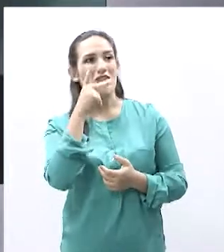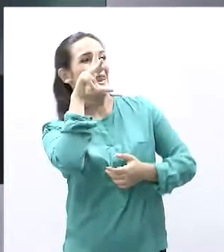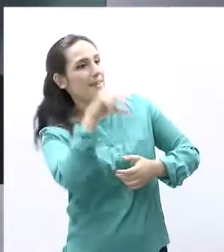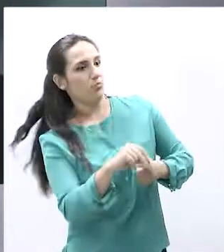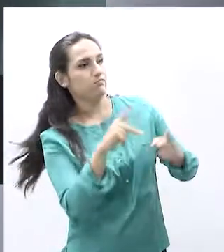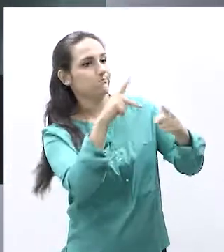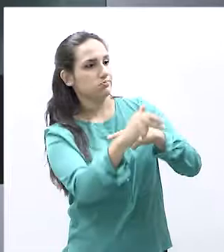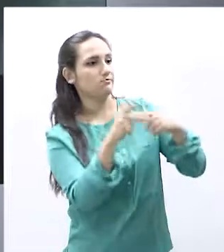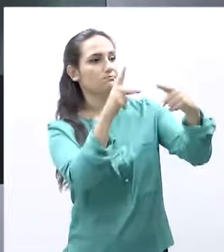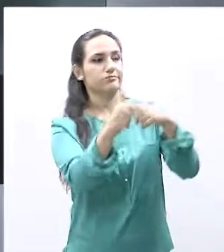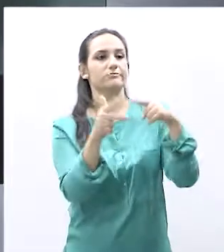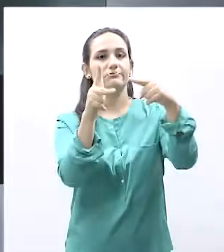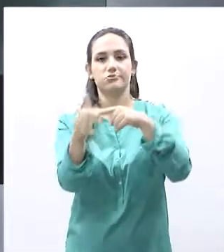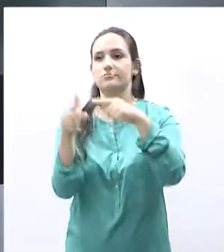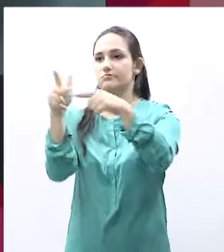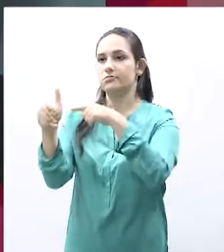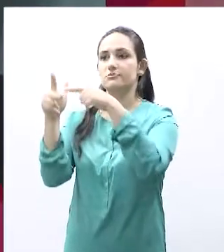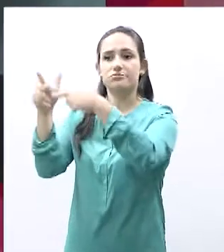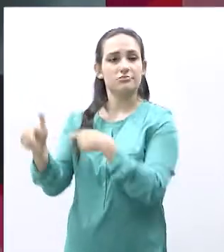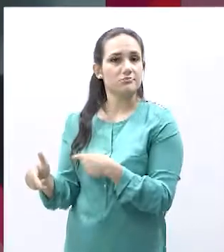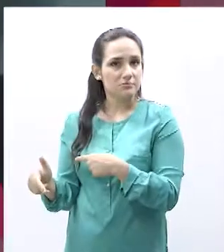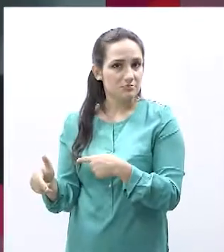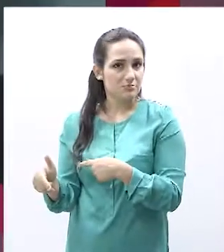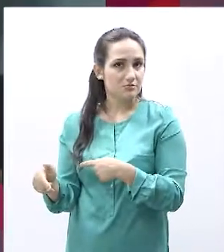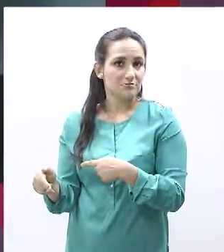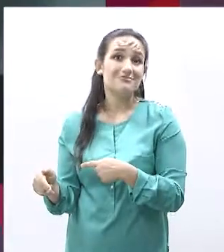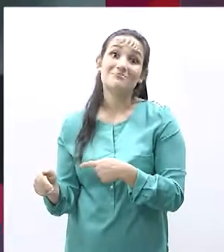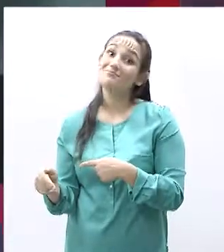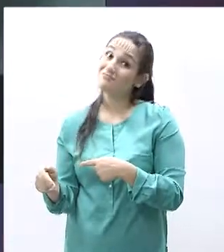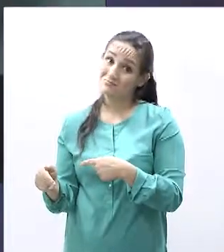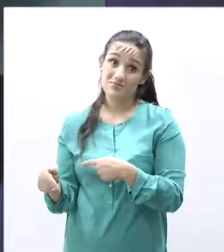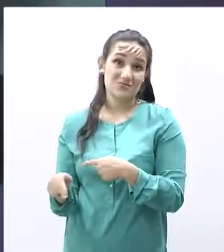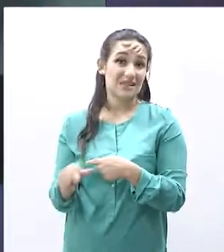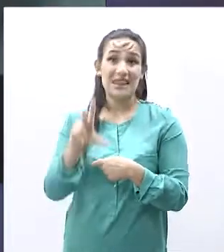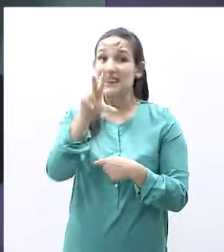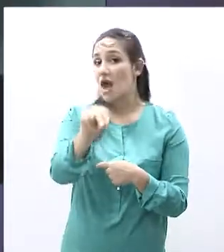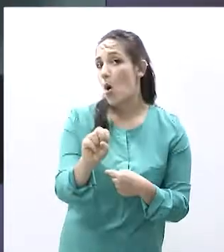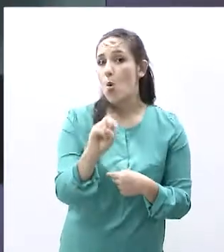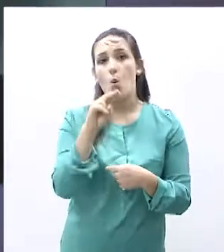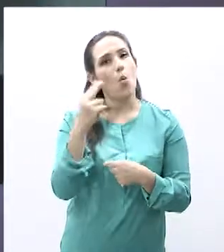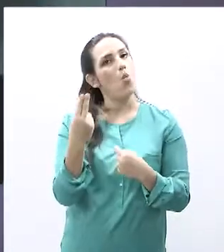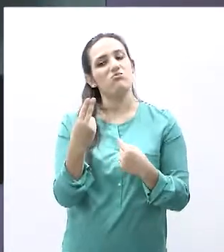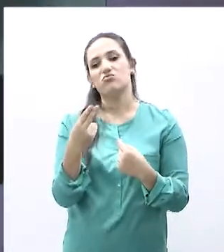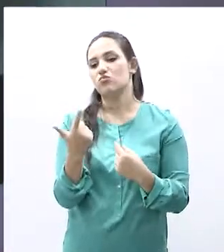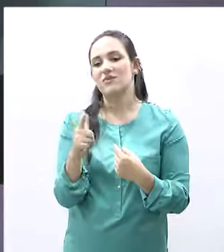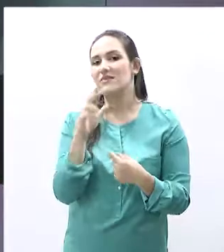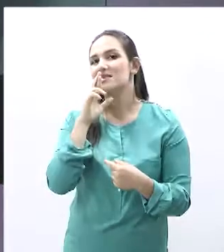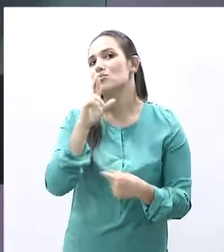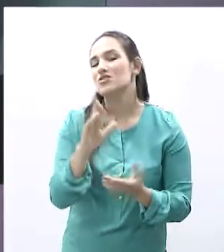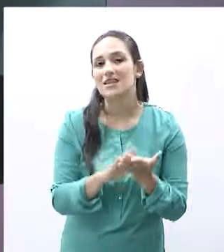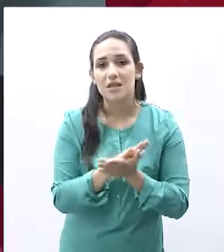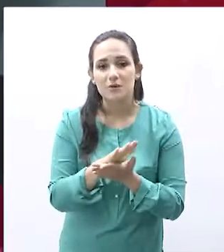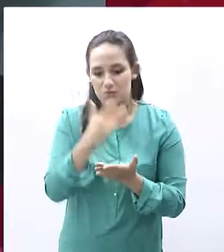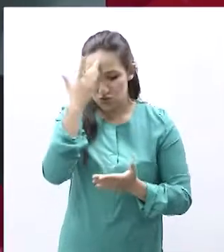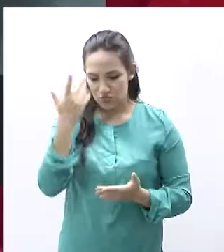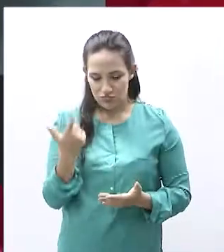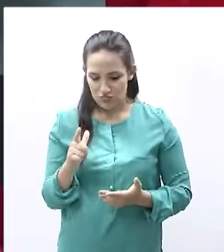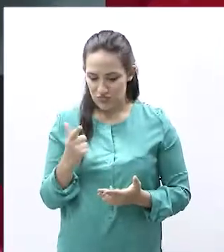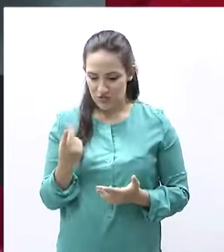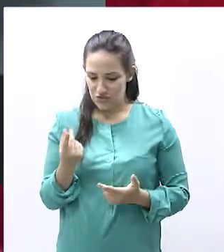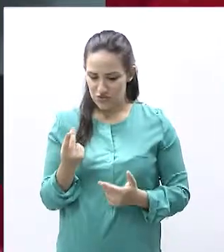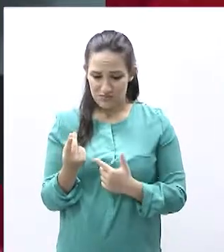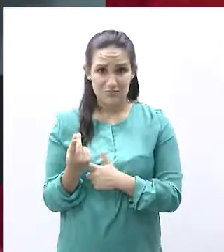não tiveram seus benefícios examinados, concedidos ou indeferidos, essas pessoas estão